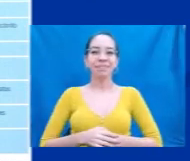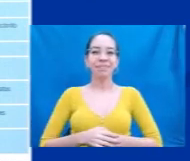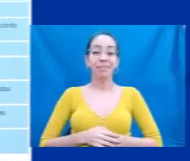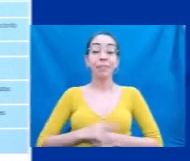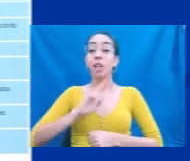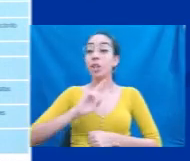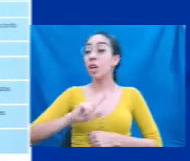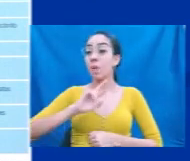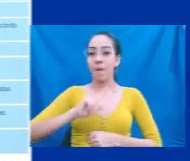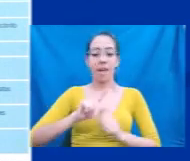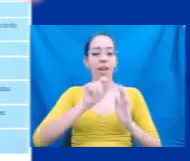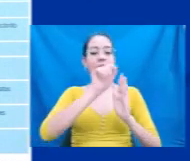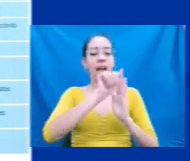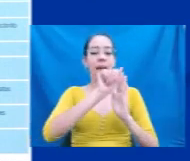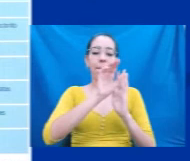vai